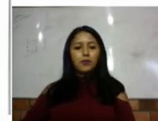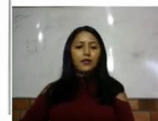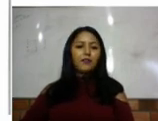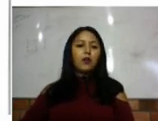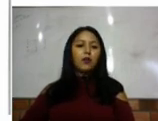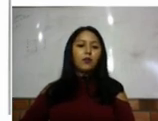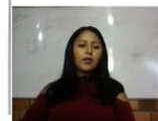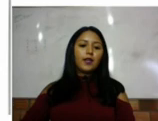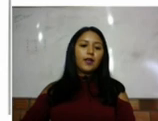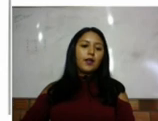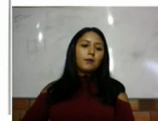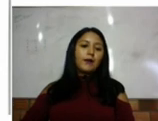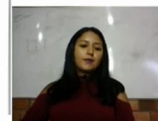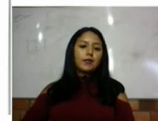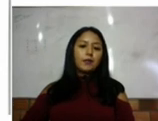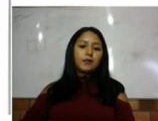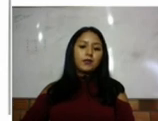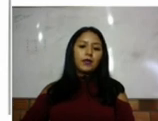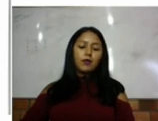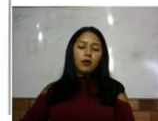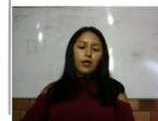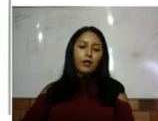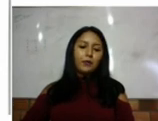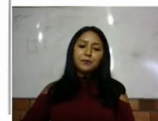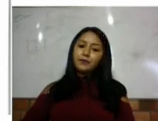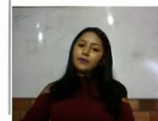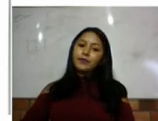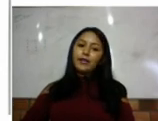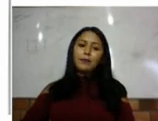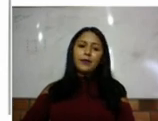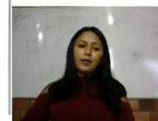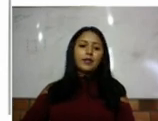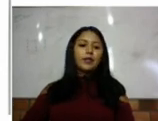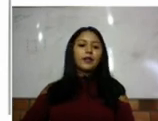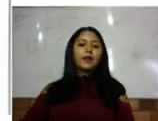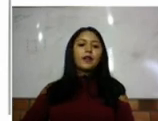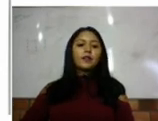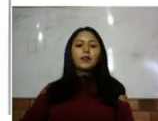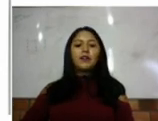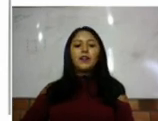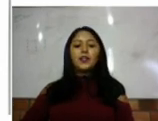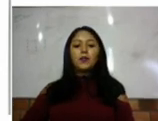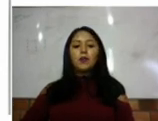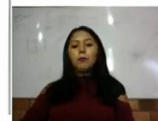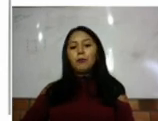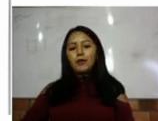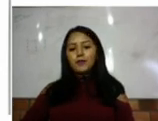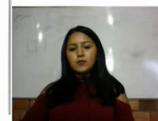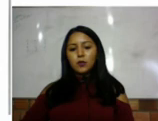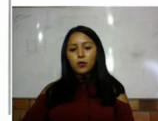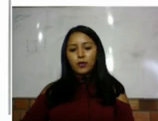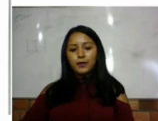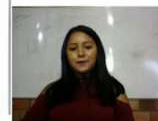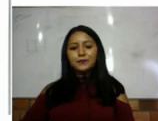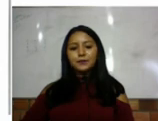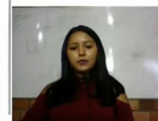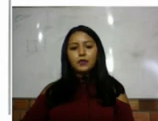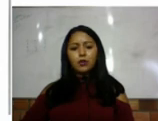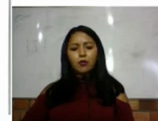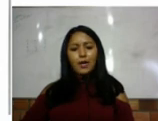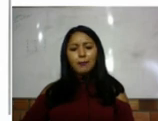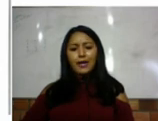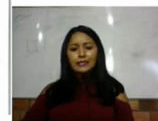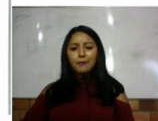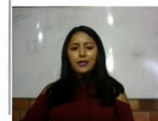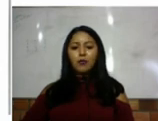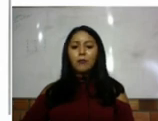para lá funciona que vai alcure passado amanhã nele colégio ambiente né todavia no pera estoy